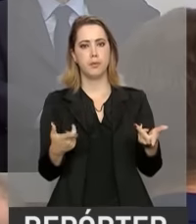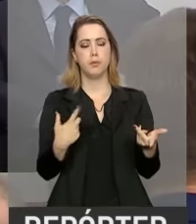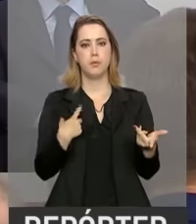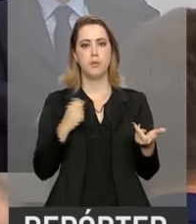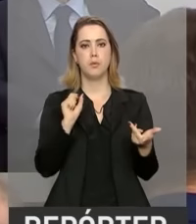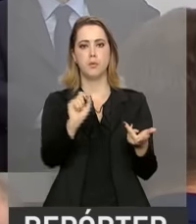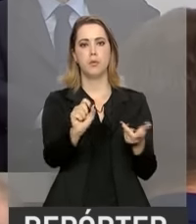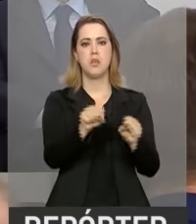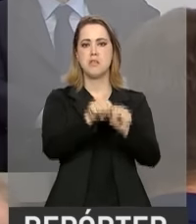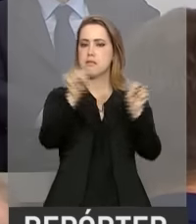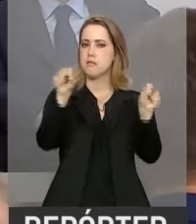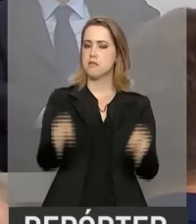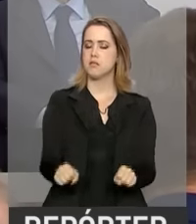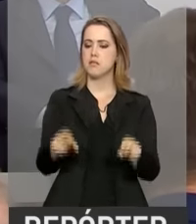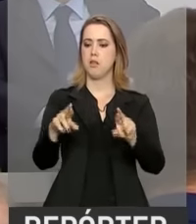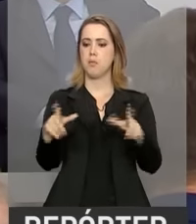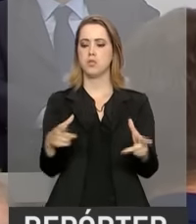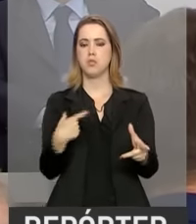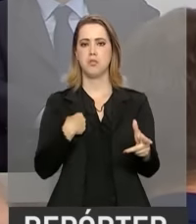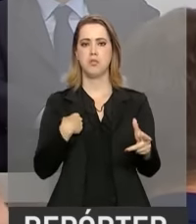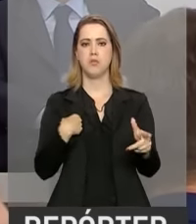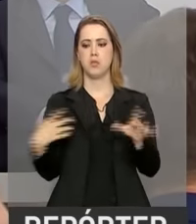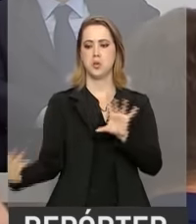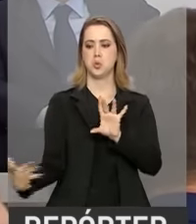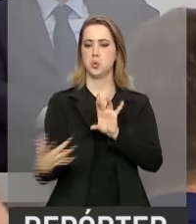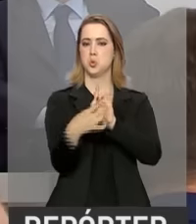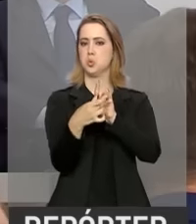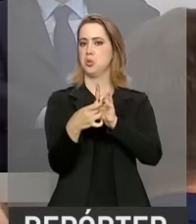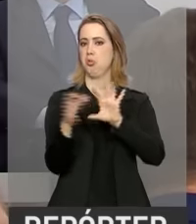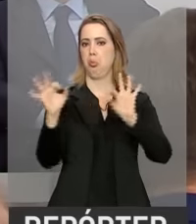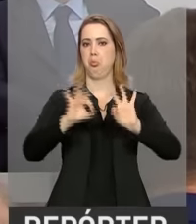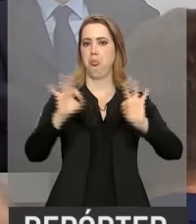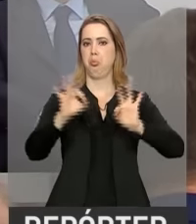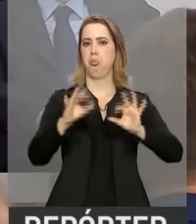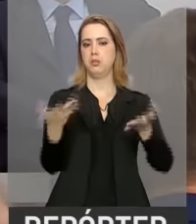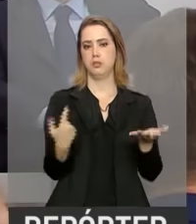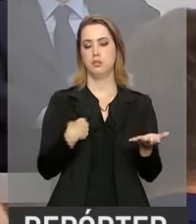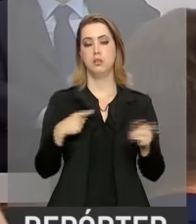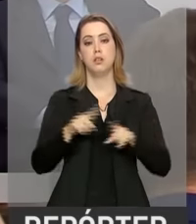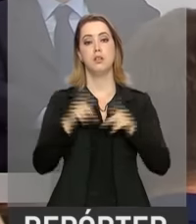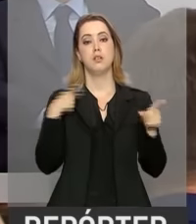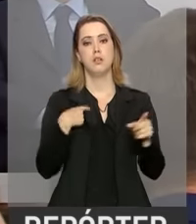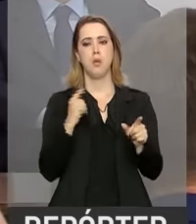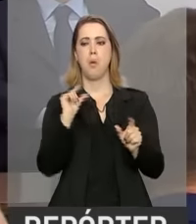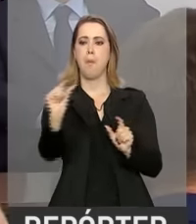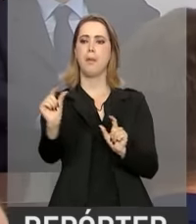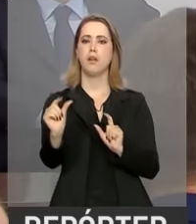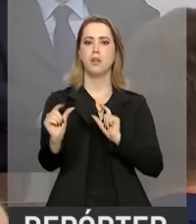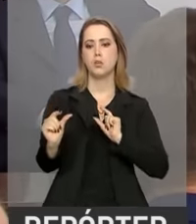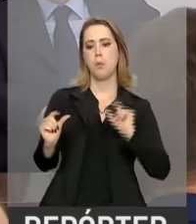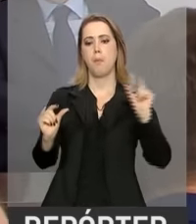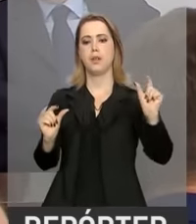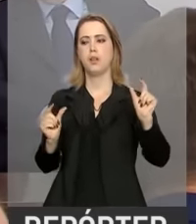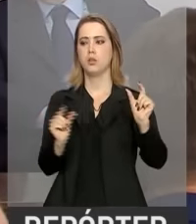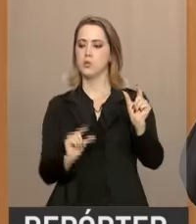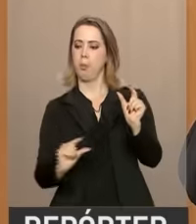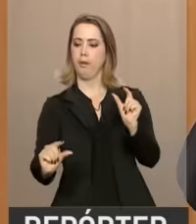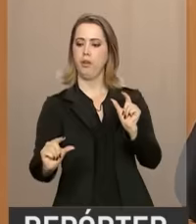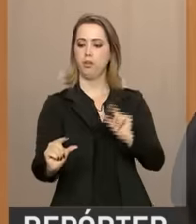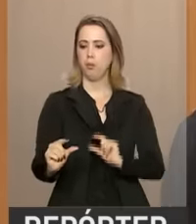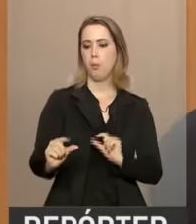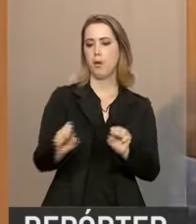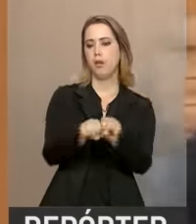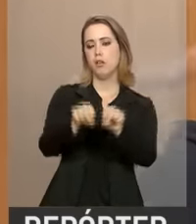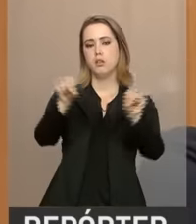dados, que não conversavam entre si, por óbvio, e que se constituíam em pequenas reservas